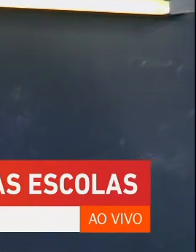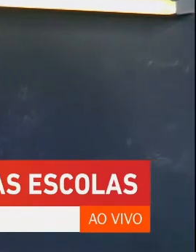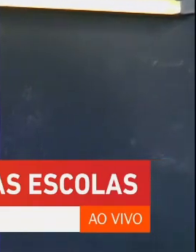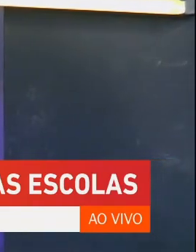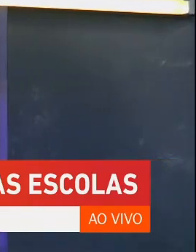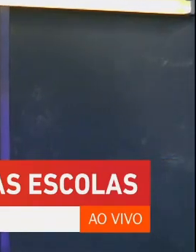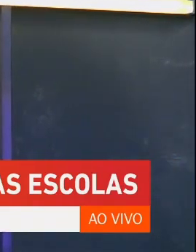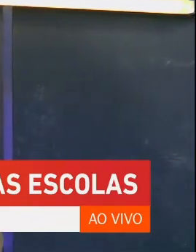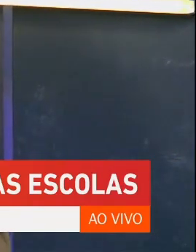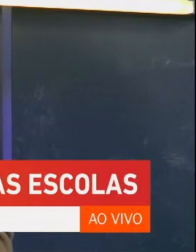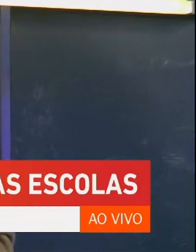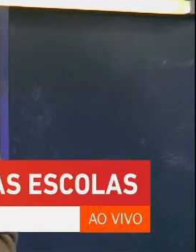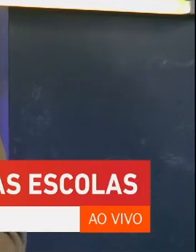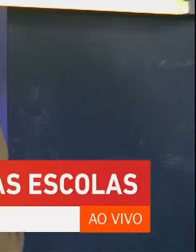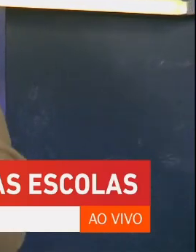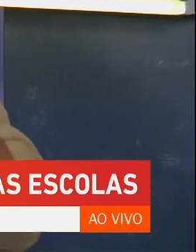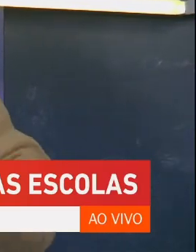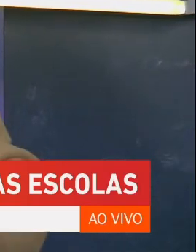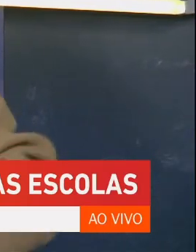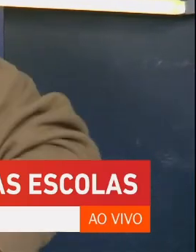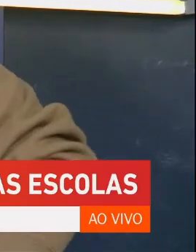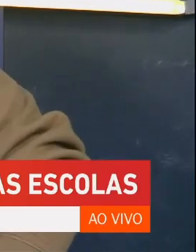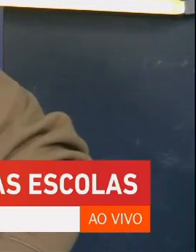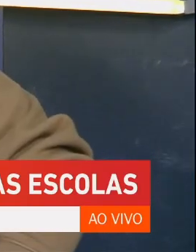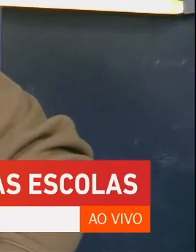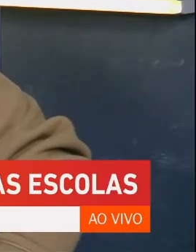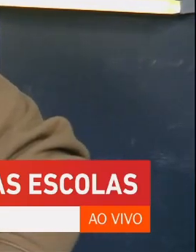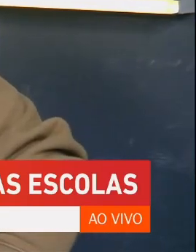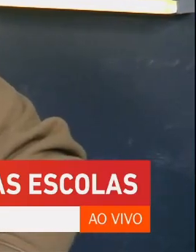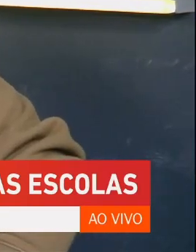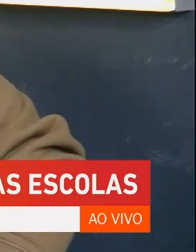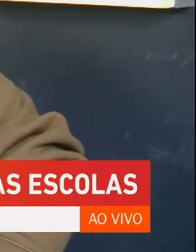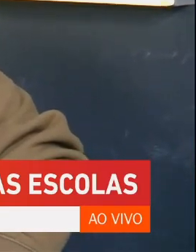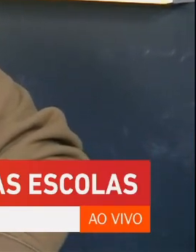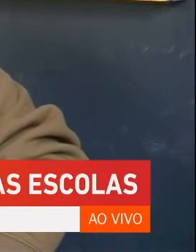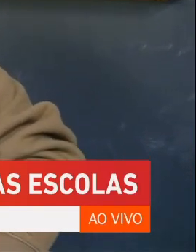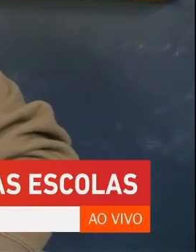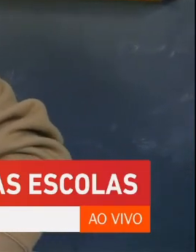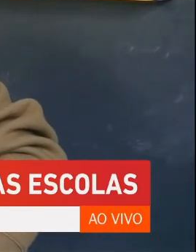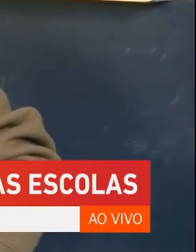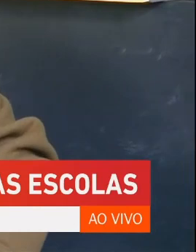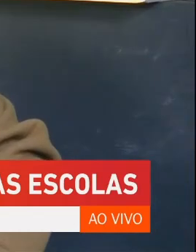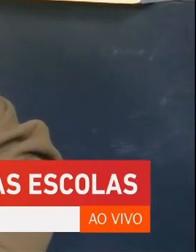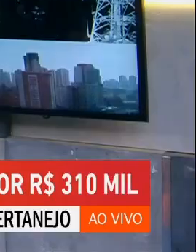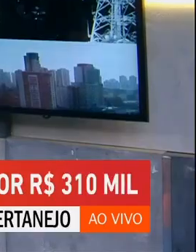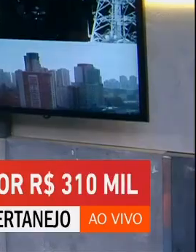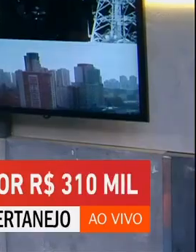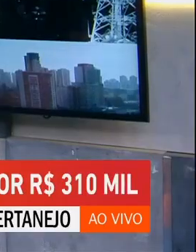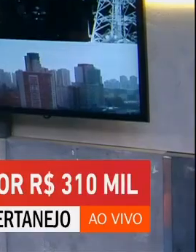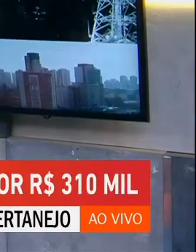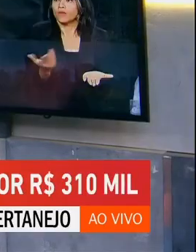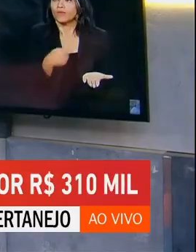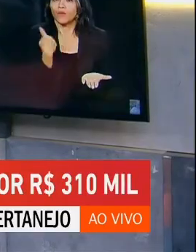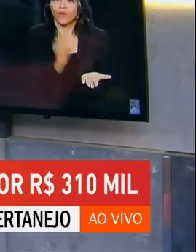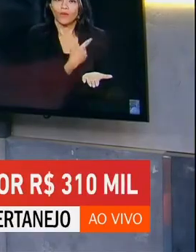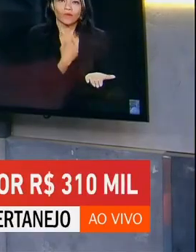aqui relatou, tanto de esfaqueamento quanto de assassinatos, enfim, que aconteceram nas escolas. Daqui a pouquinho, Ari,